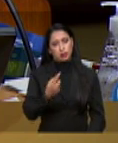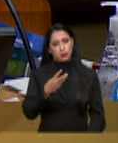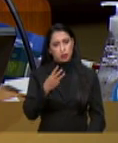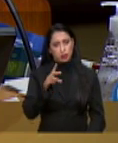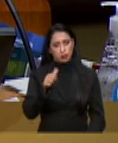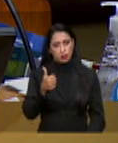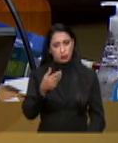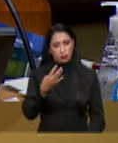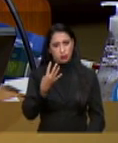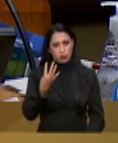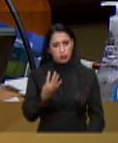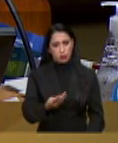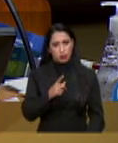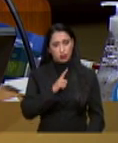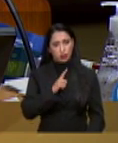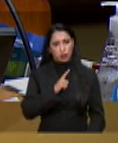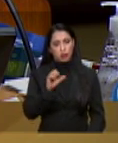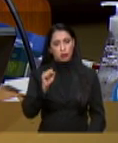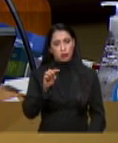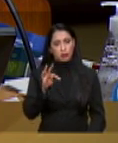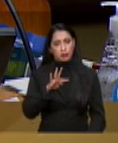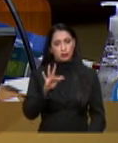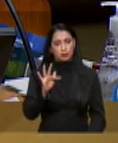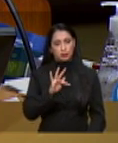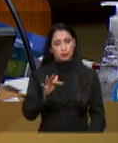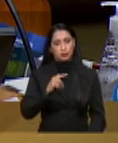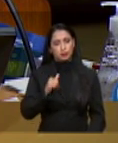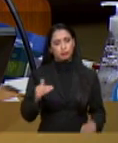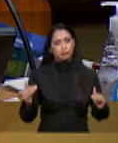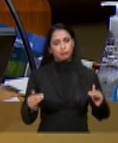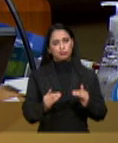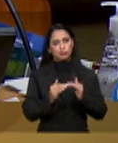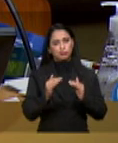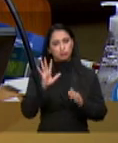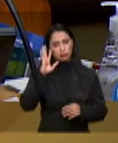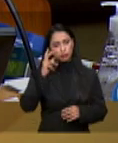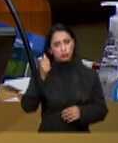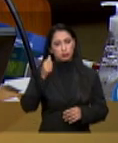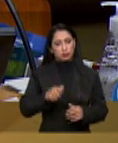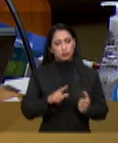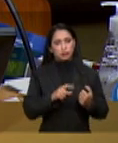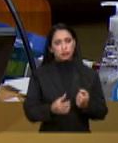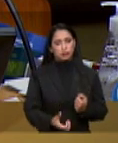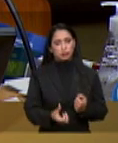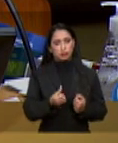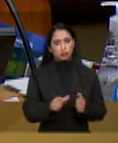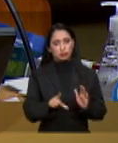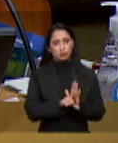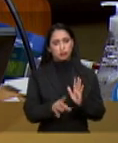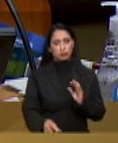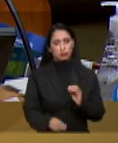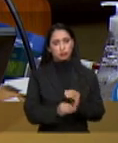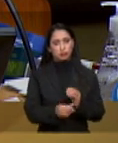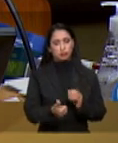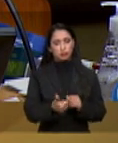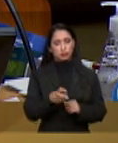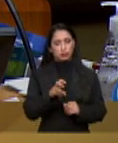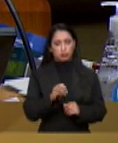601.314, o Supremo fixou a compreensão de que o artigo 6º da Lei Complementar